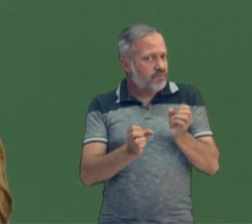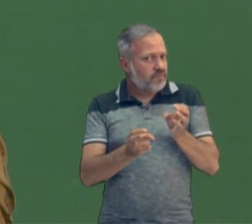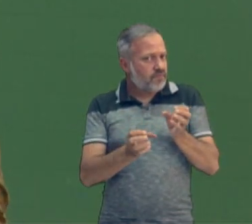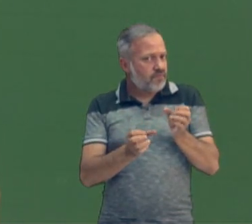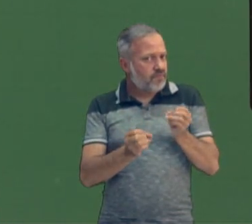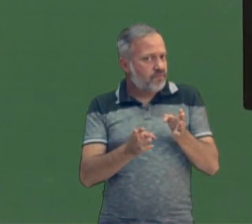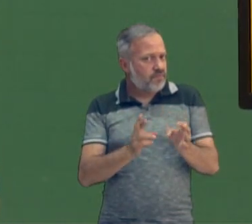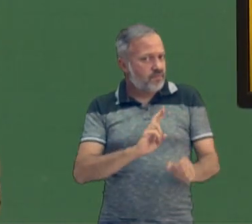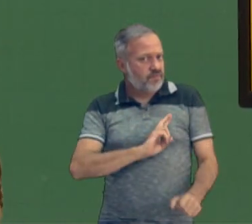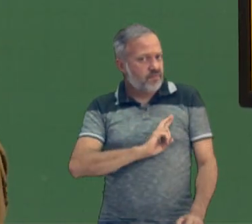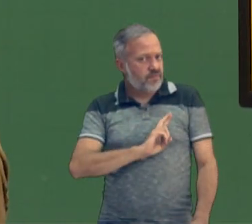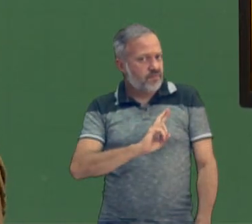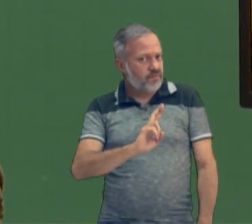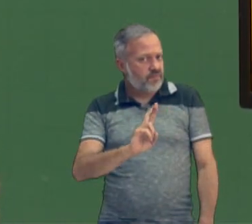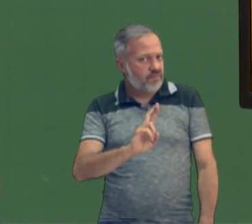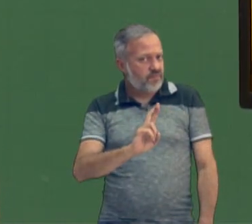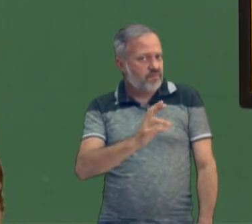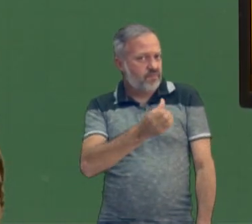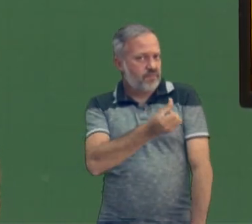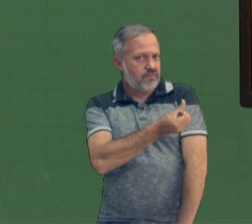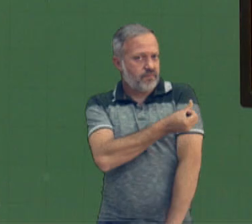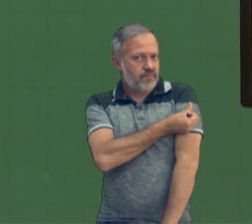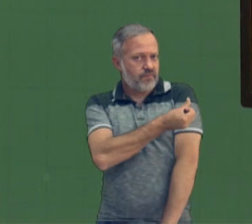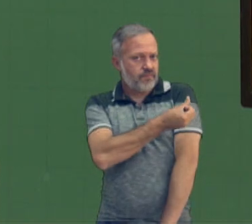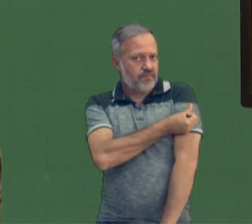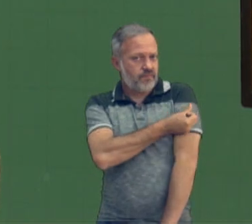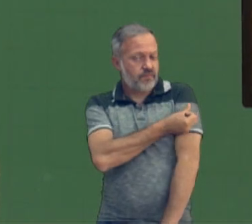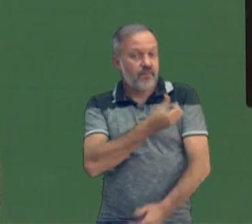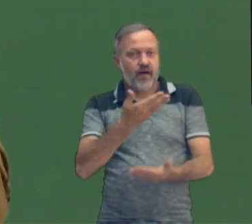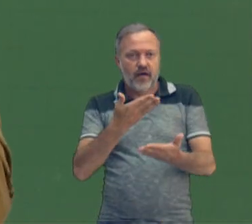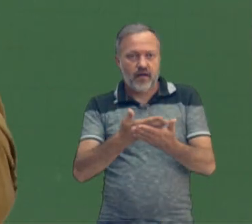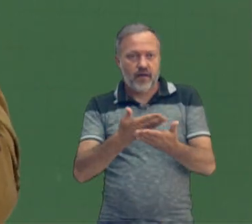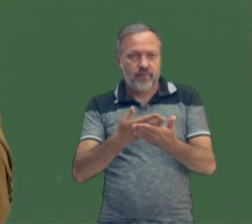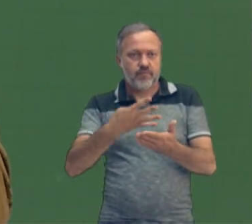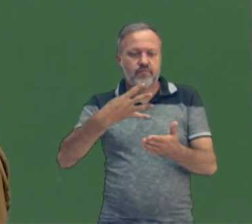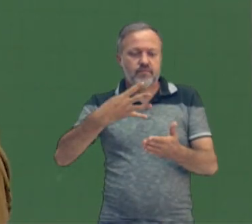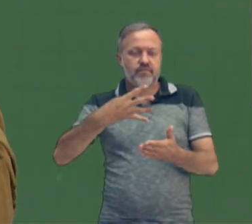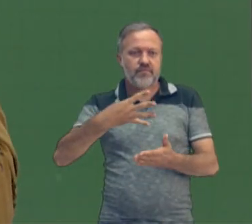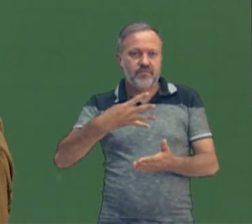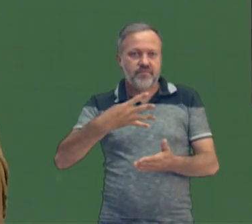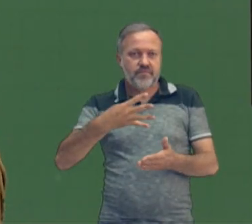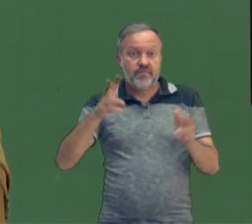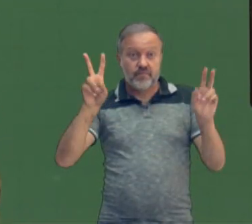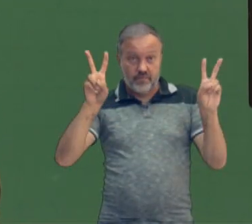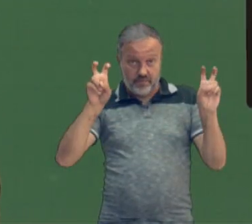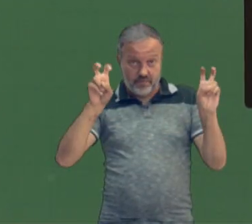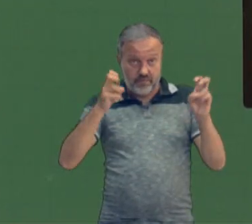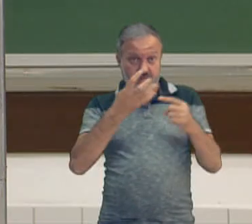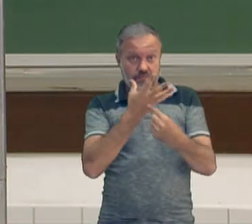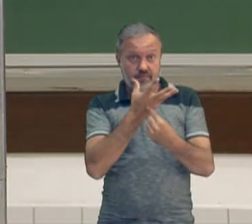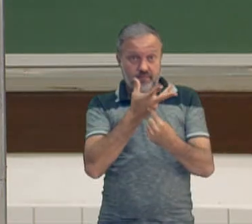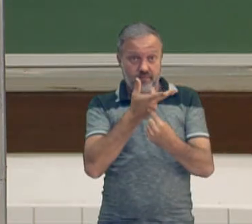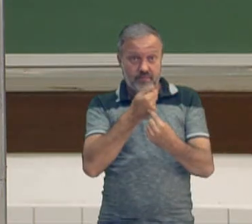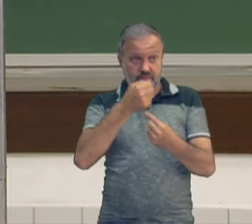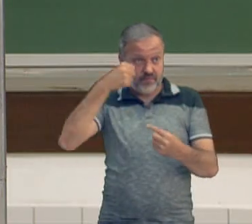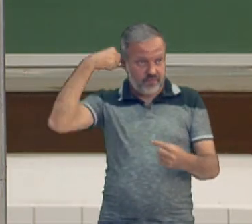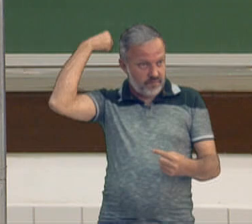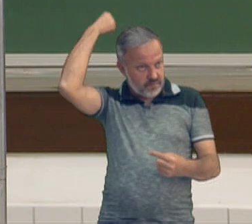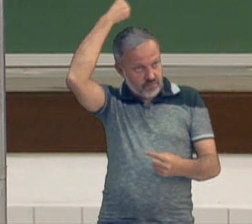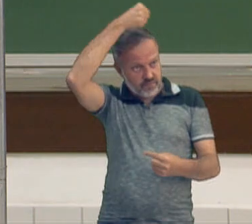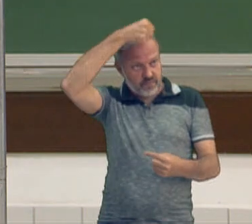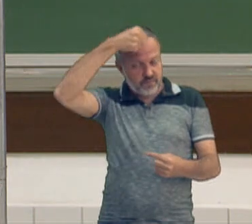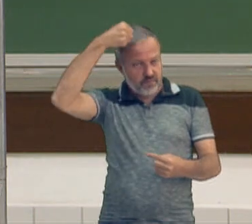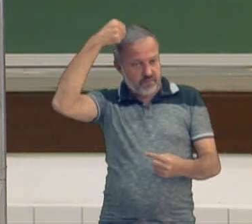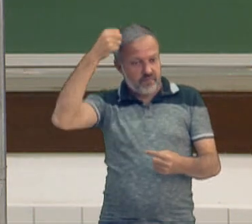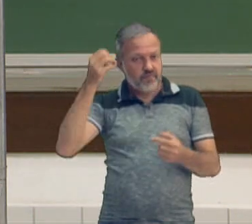ensino religioso para o sexto ano, aula 4, com o título Arte Sagrada.